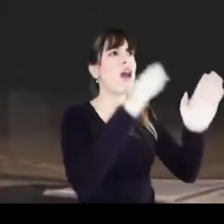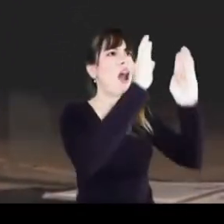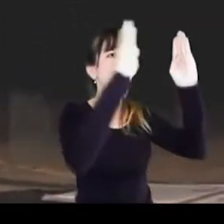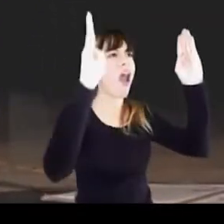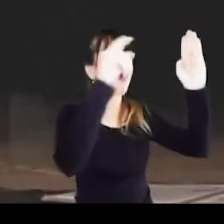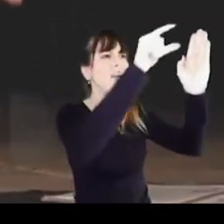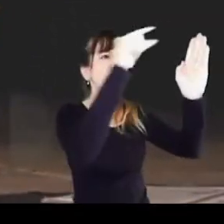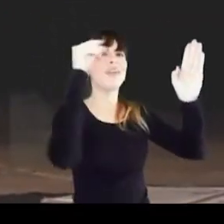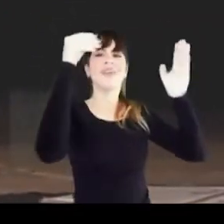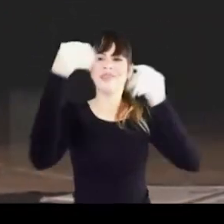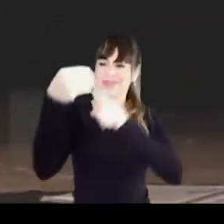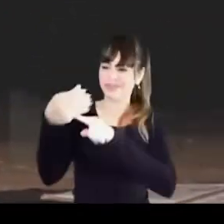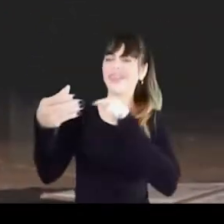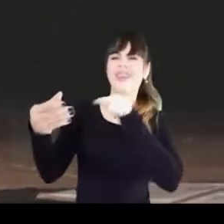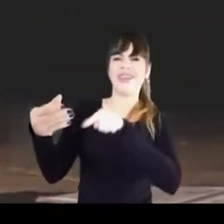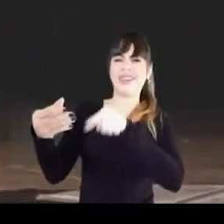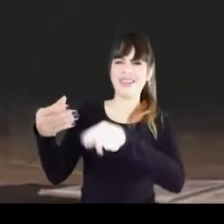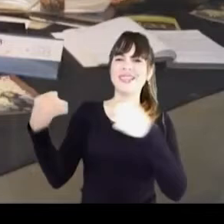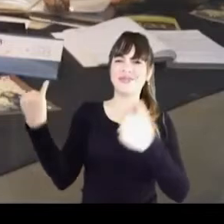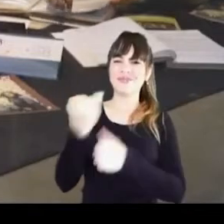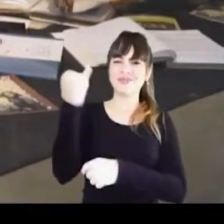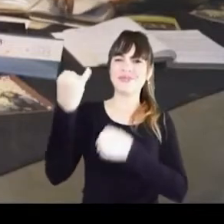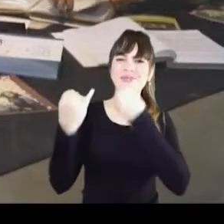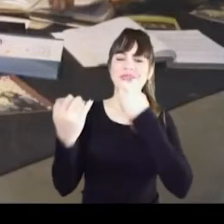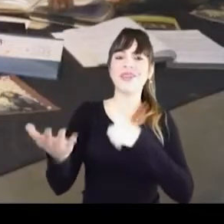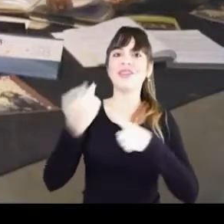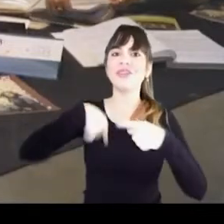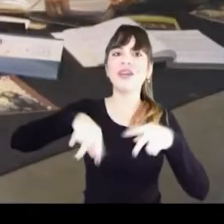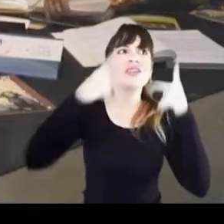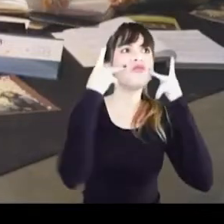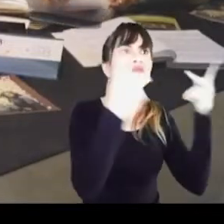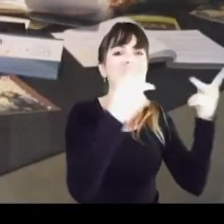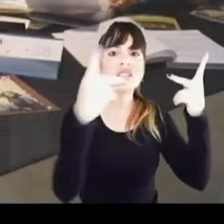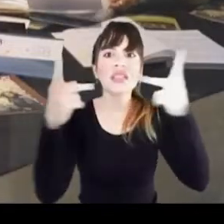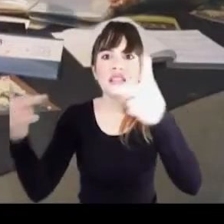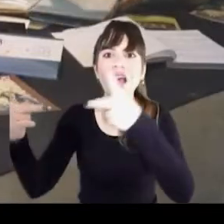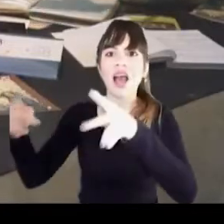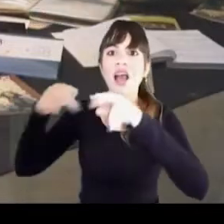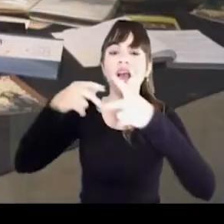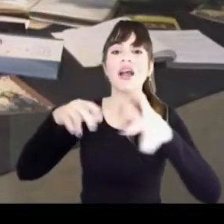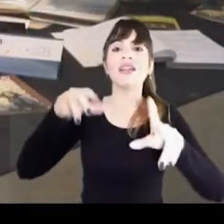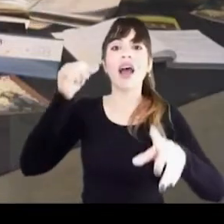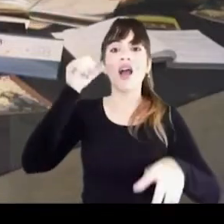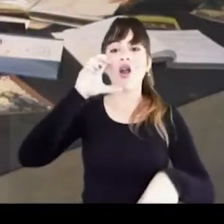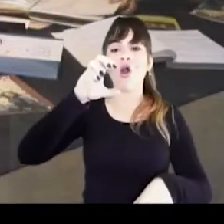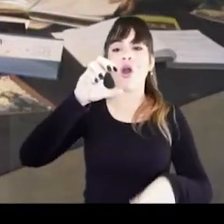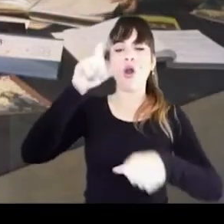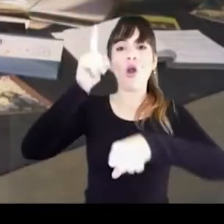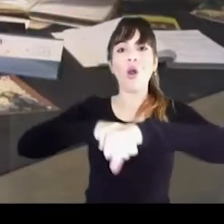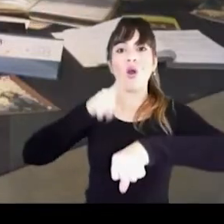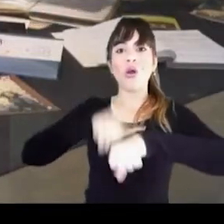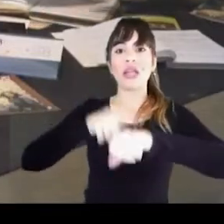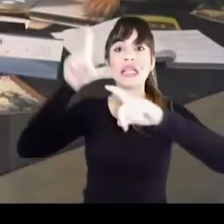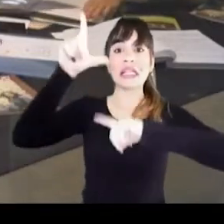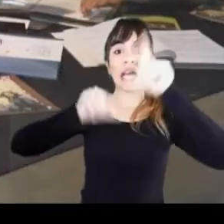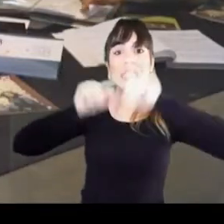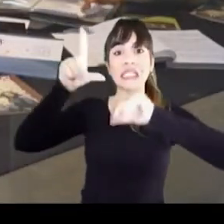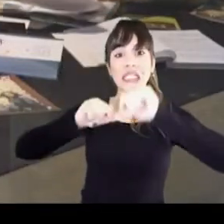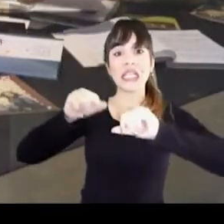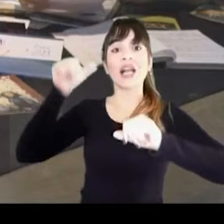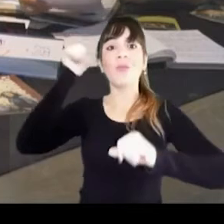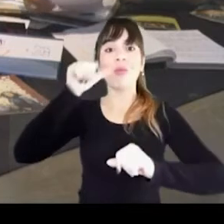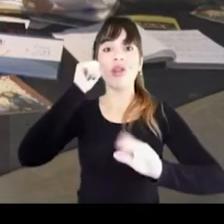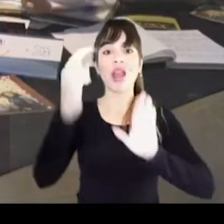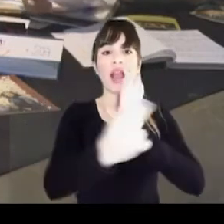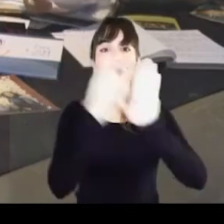quando, né? E a gente dizia, é esse. E a gente começa a visitar a Hora da Estrela, da Clarice Lispector. O